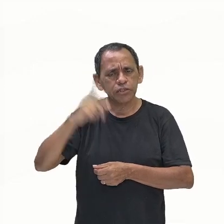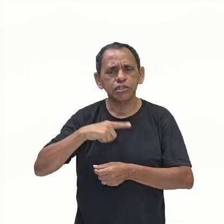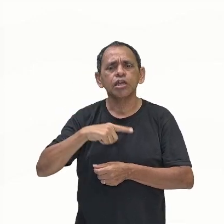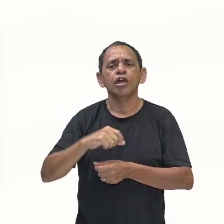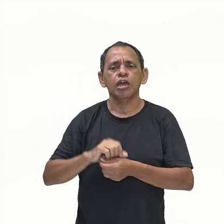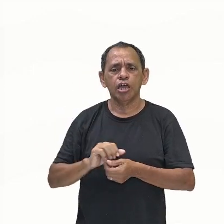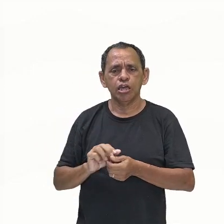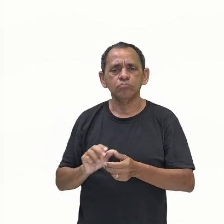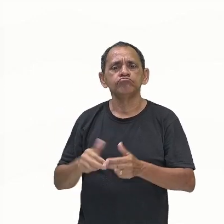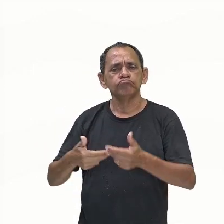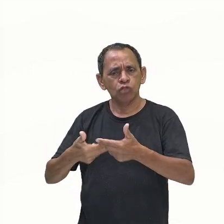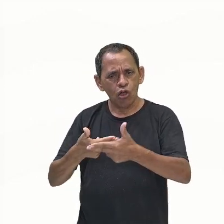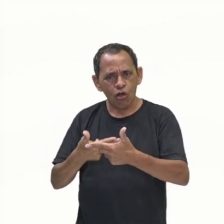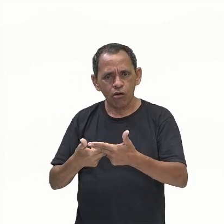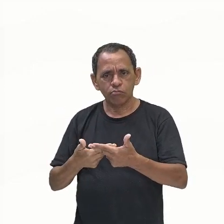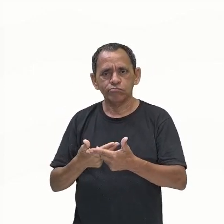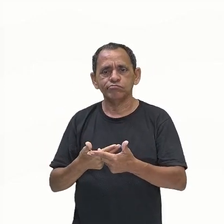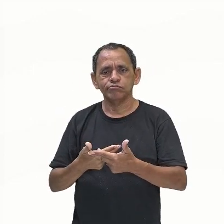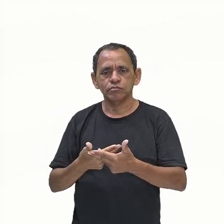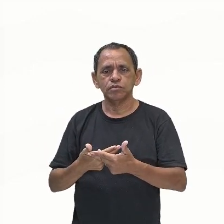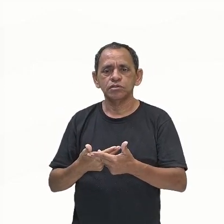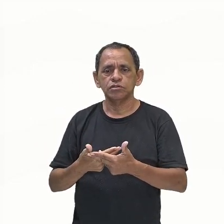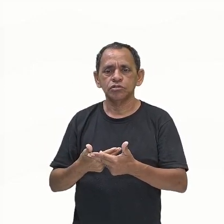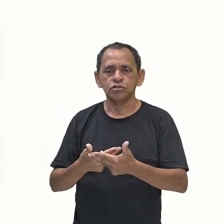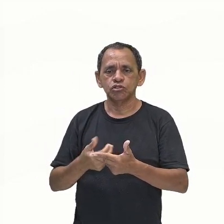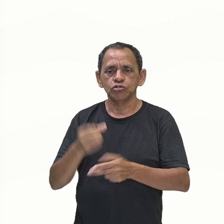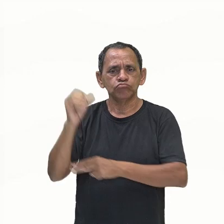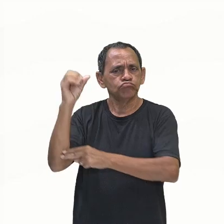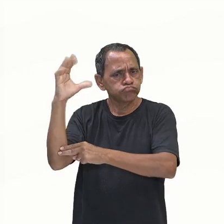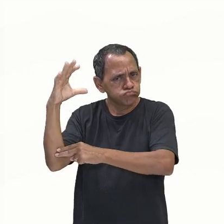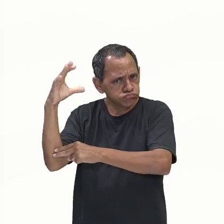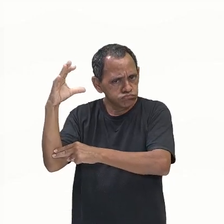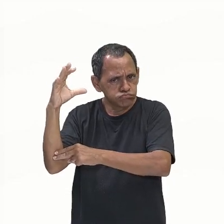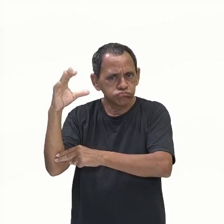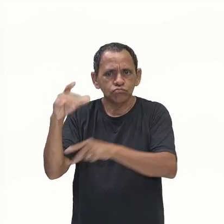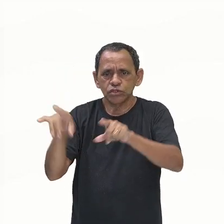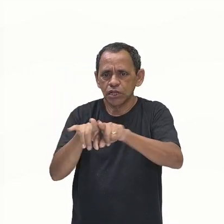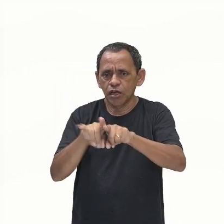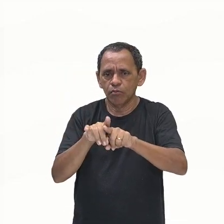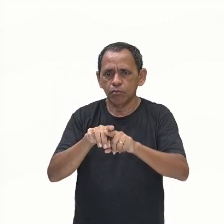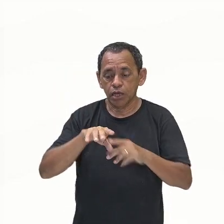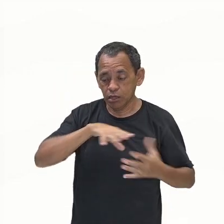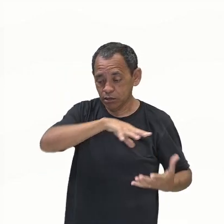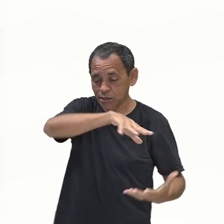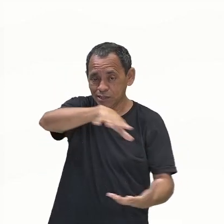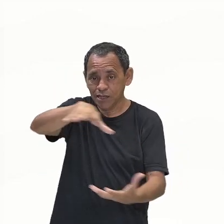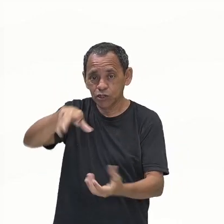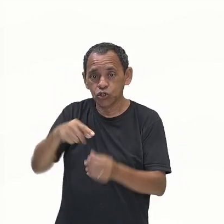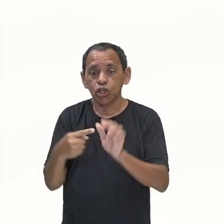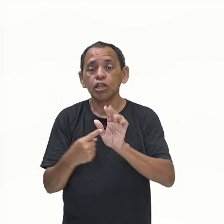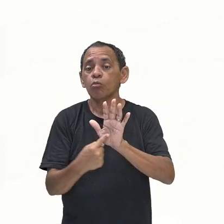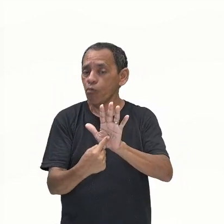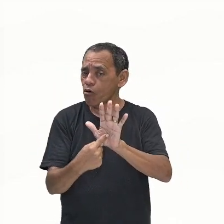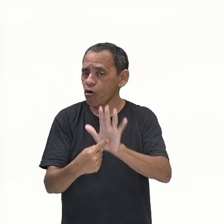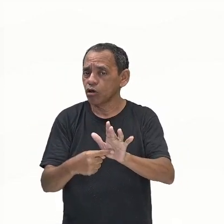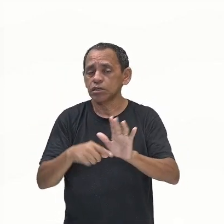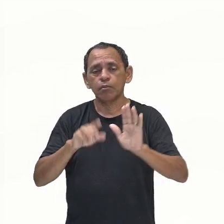bem afastado da Terra, está aqui mostrando a Terra toda, né, todo o globo, mas